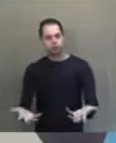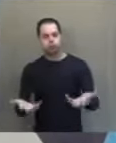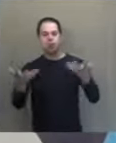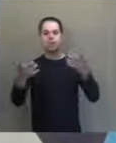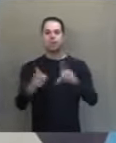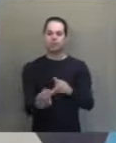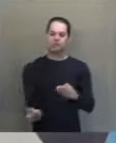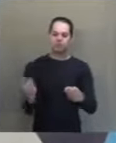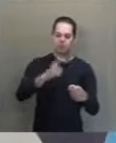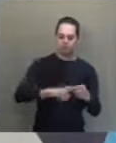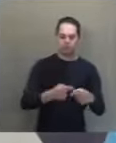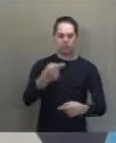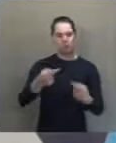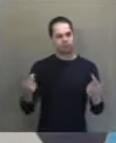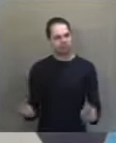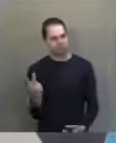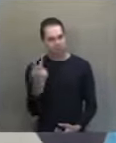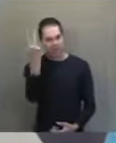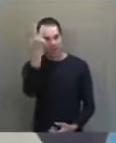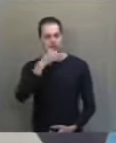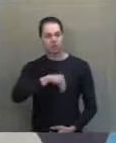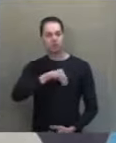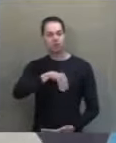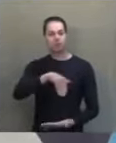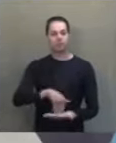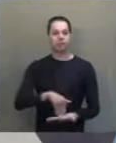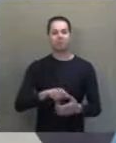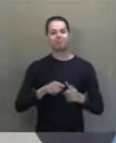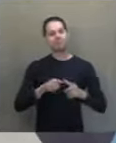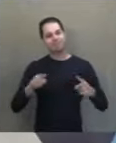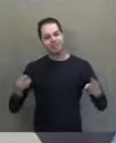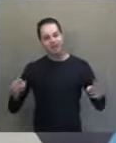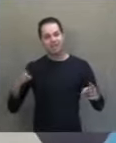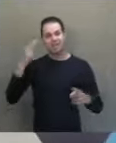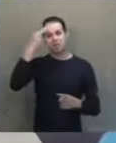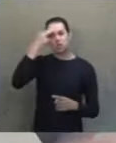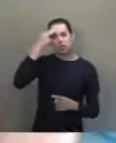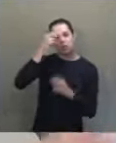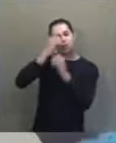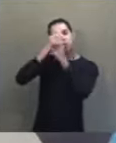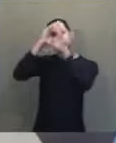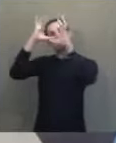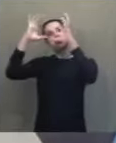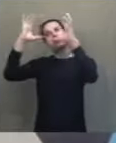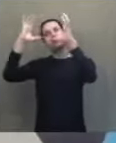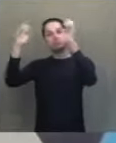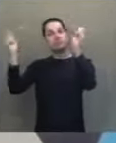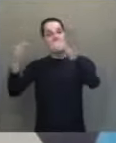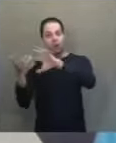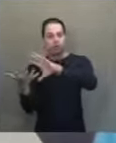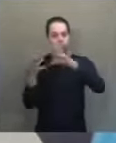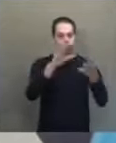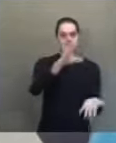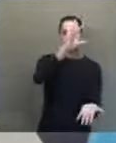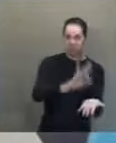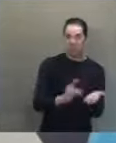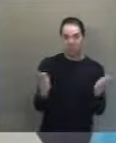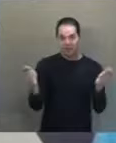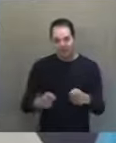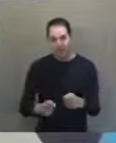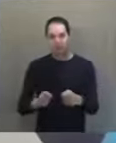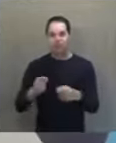retomou a política de valorização do salário mínimo. Mas o sonho pode se tornar realidade, oxalá,